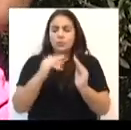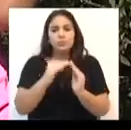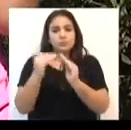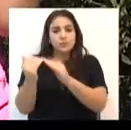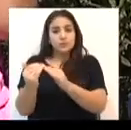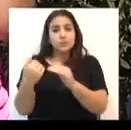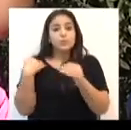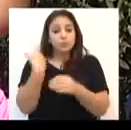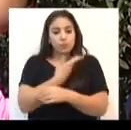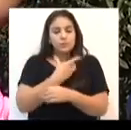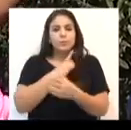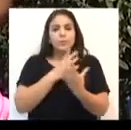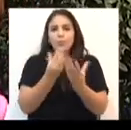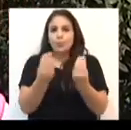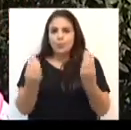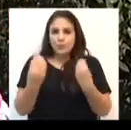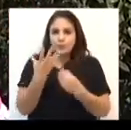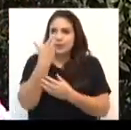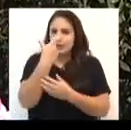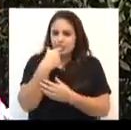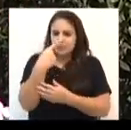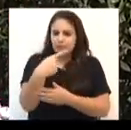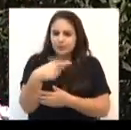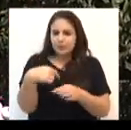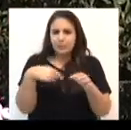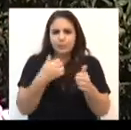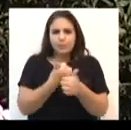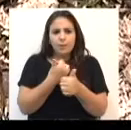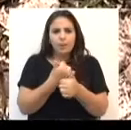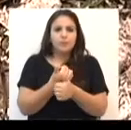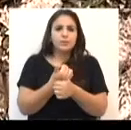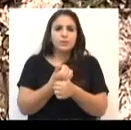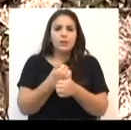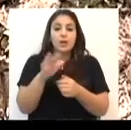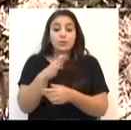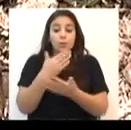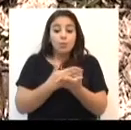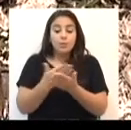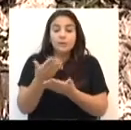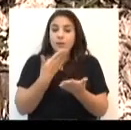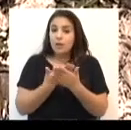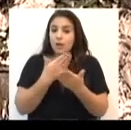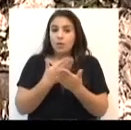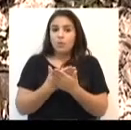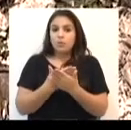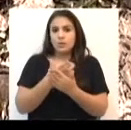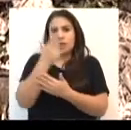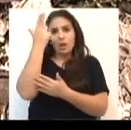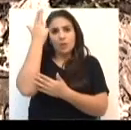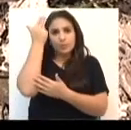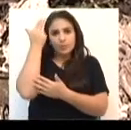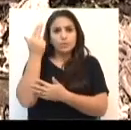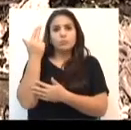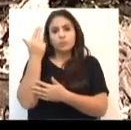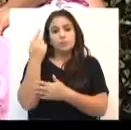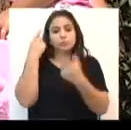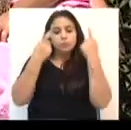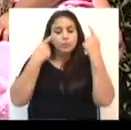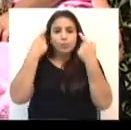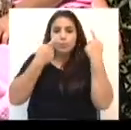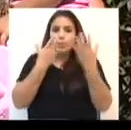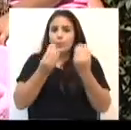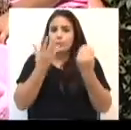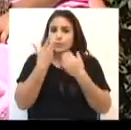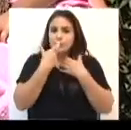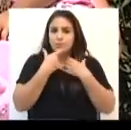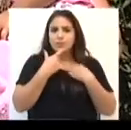vizinhos. A gente tem bastante criança aqui na Redondeza. Daqui a pouco começa as aulas também, se Deus quiser, em abril, né? Então a gente se preocupa, que é